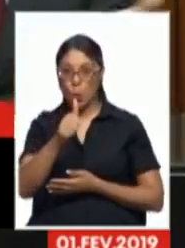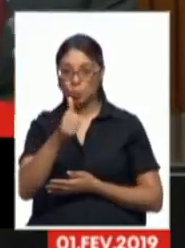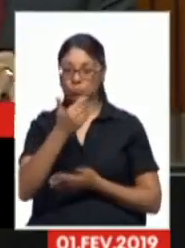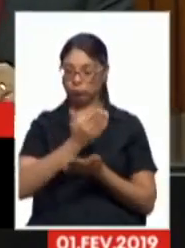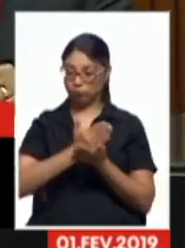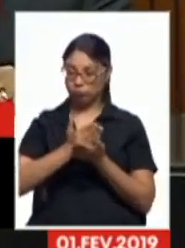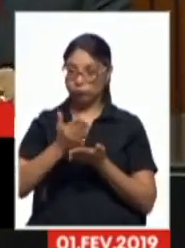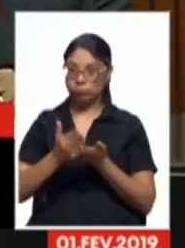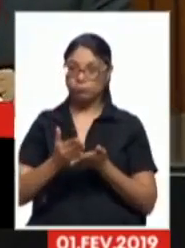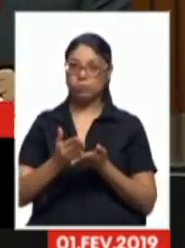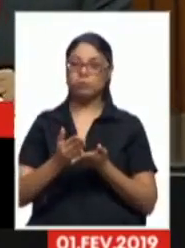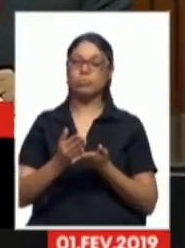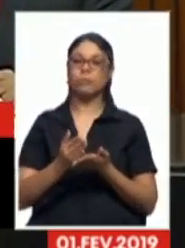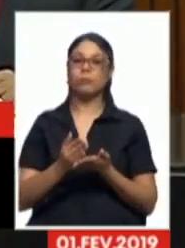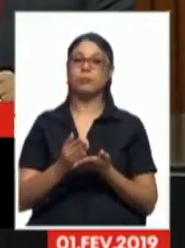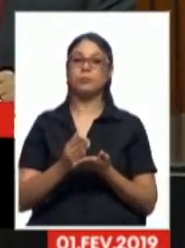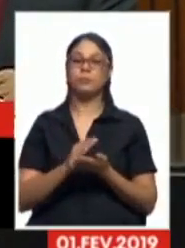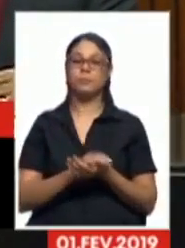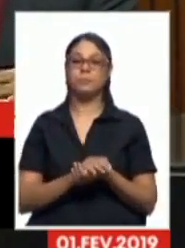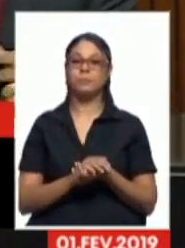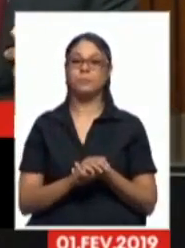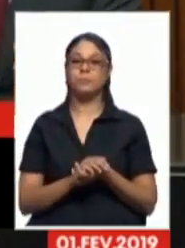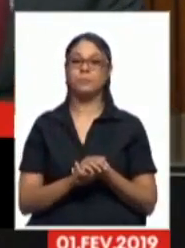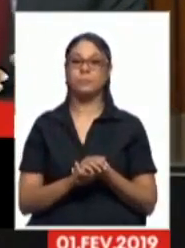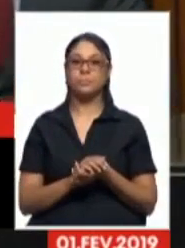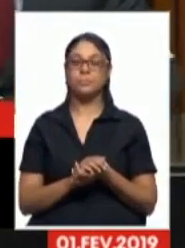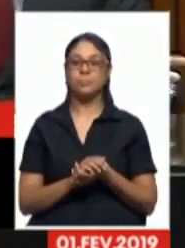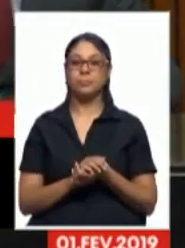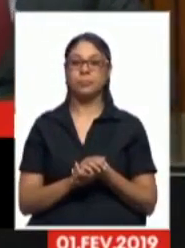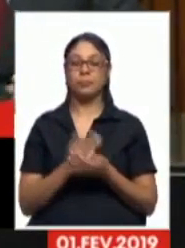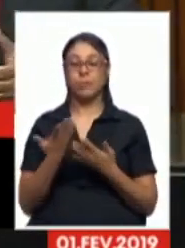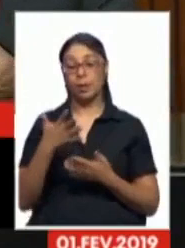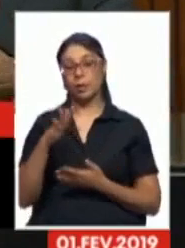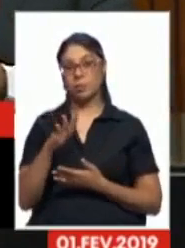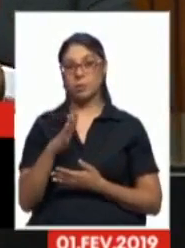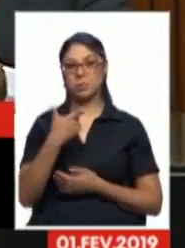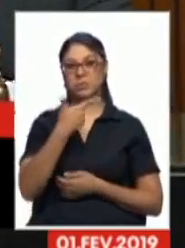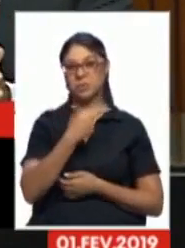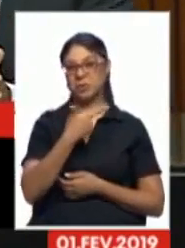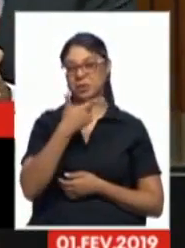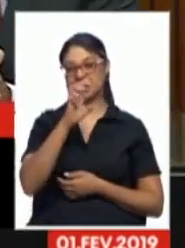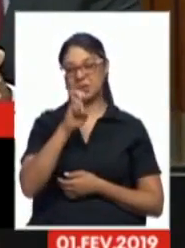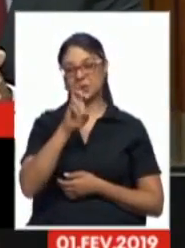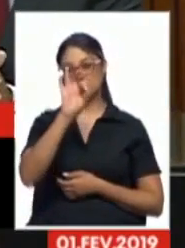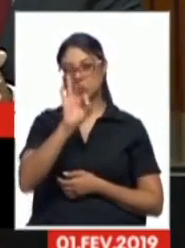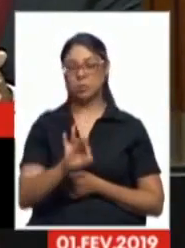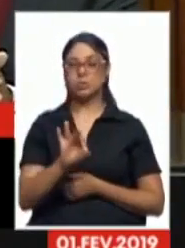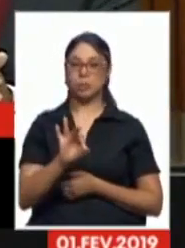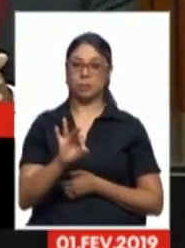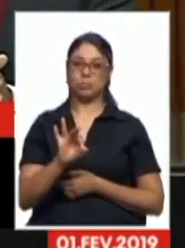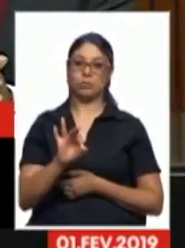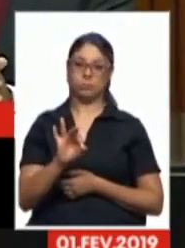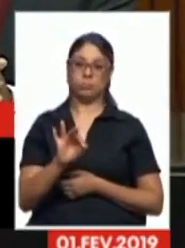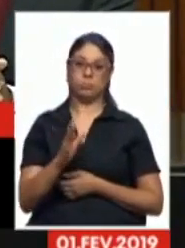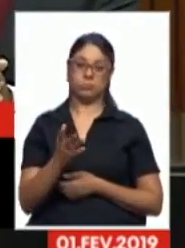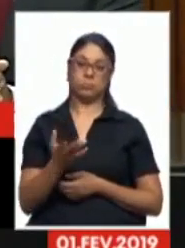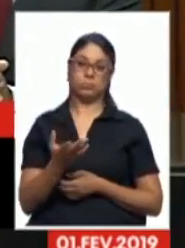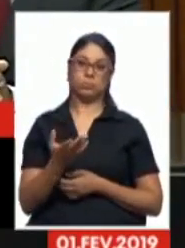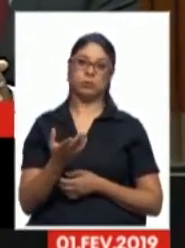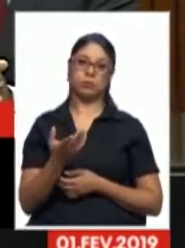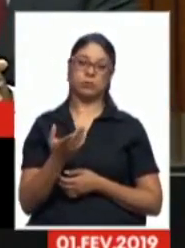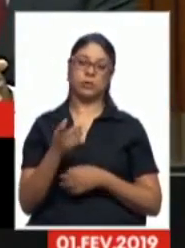o 13º de 2018, e que aproximadamente 25% do funcionalismo estadual